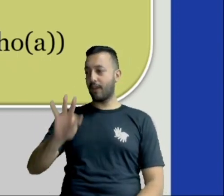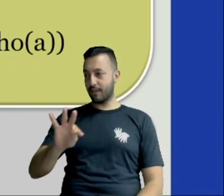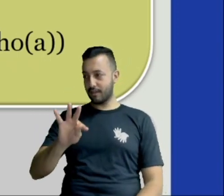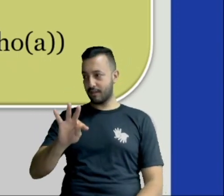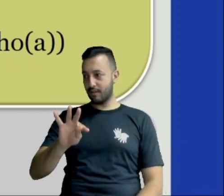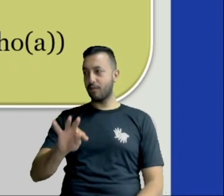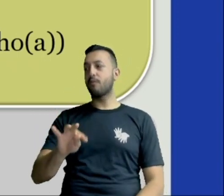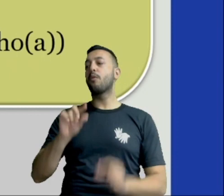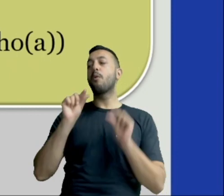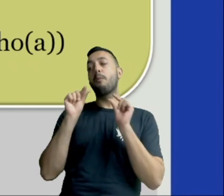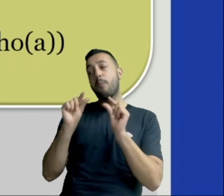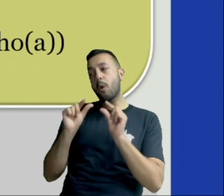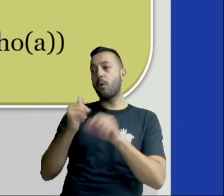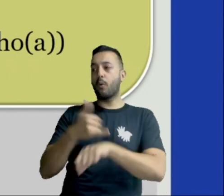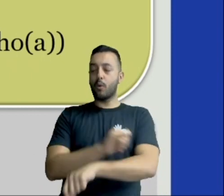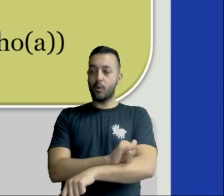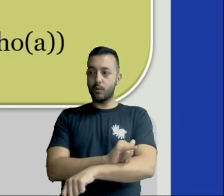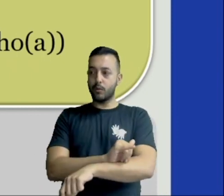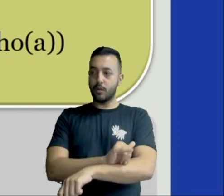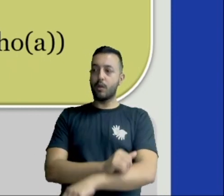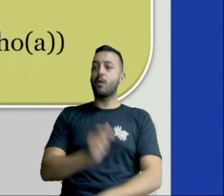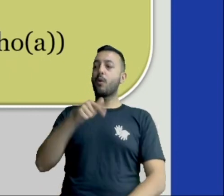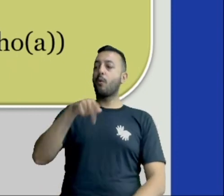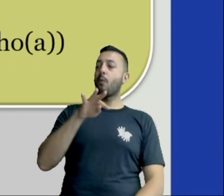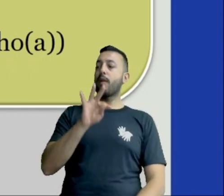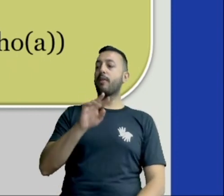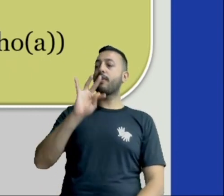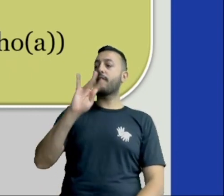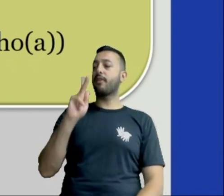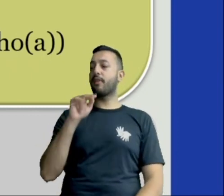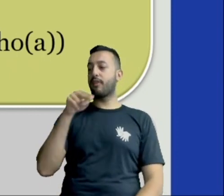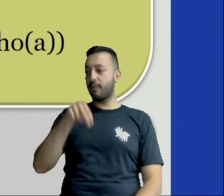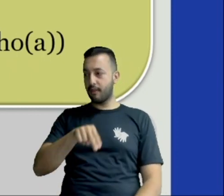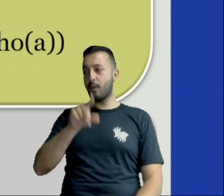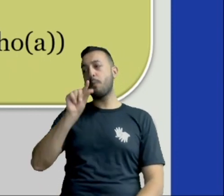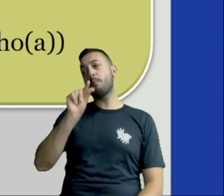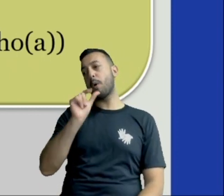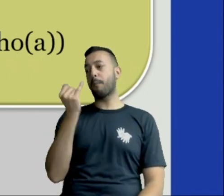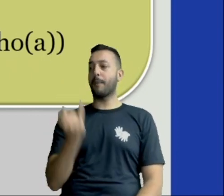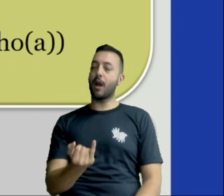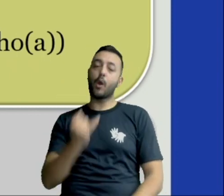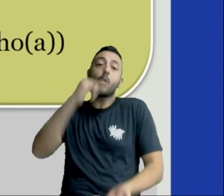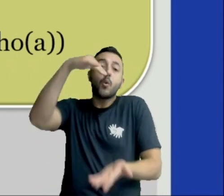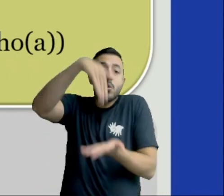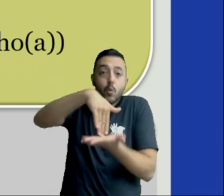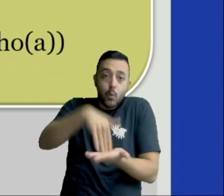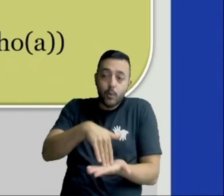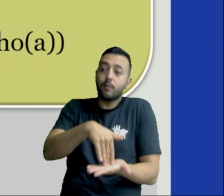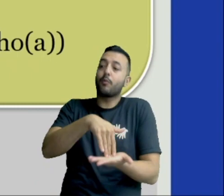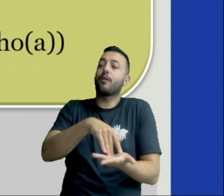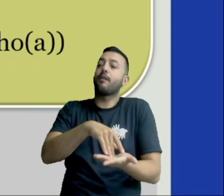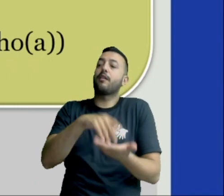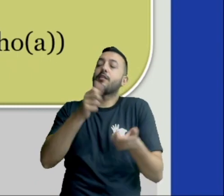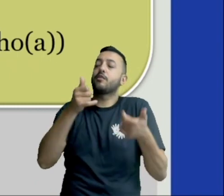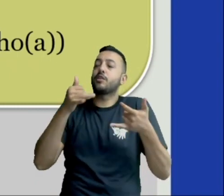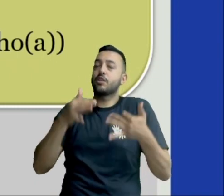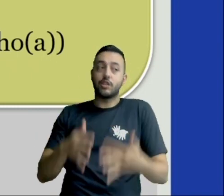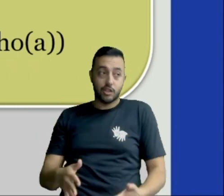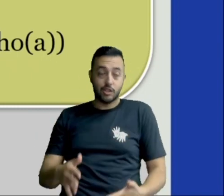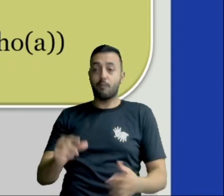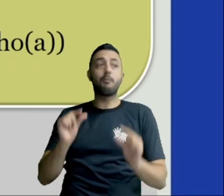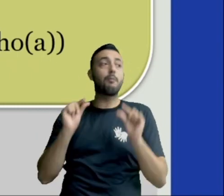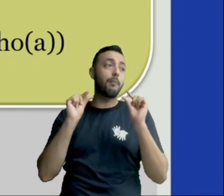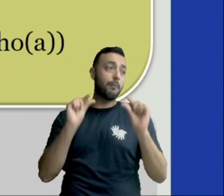quite fat, um pouco gordo. Quite thin, um pouco magro. E por último, eu quero dizer um